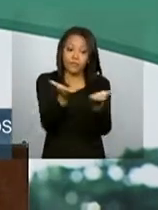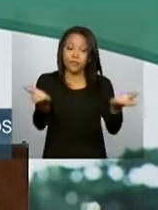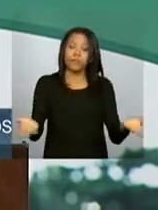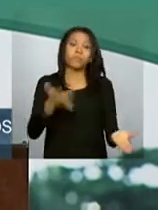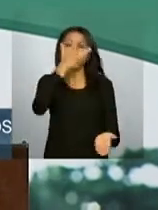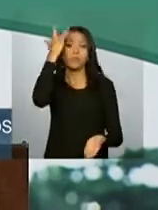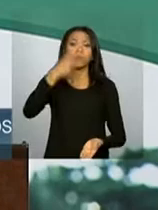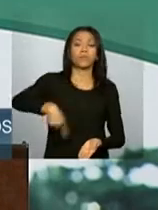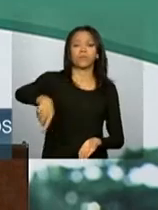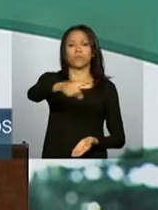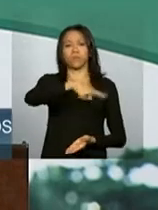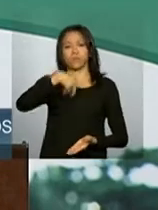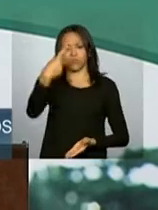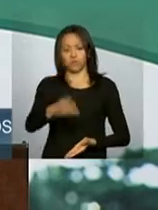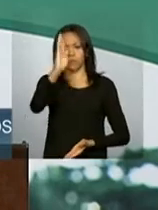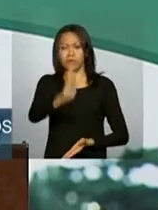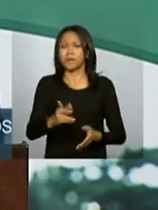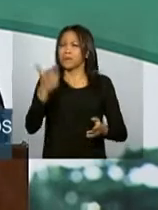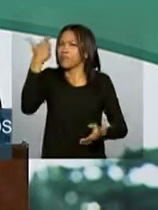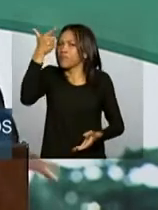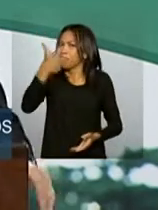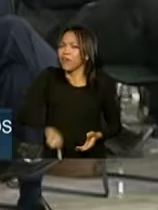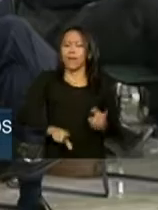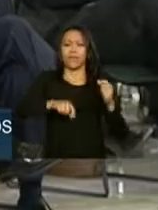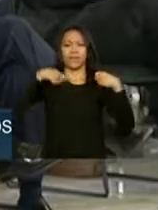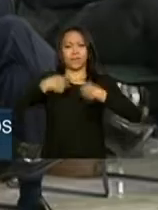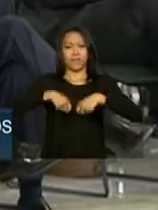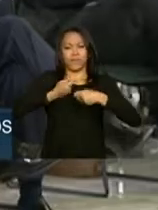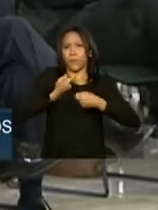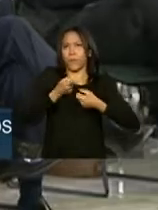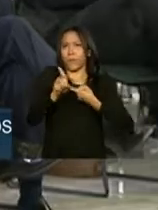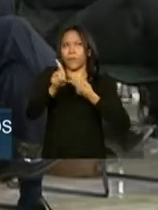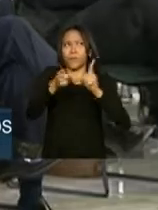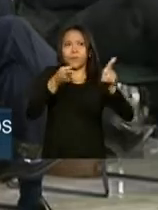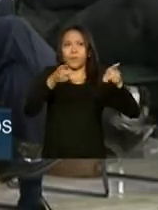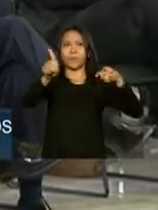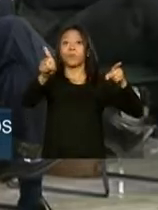mais precisam dos rincões mais distantes desse país.